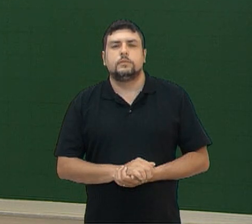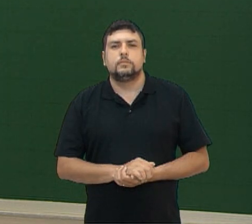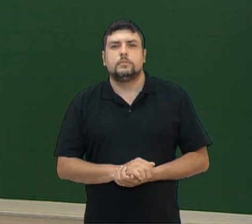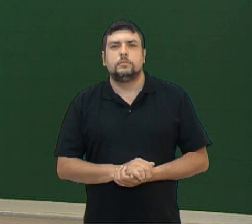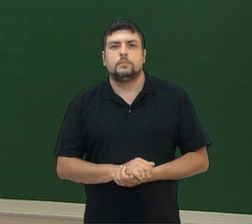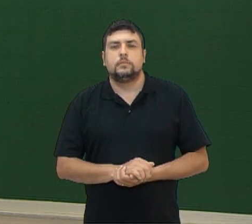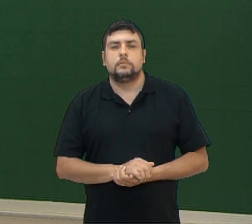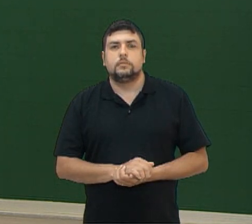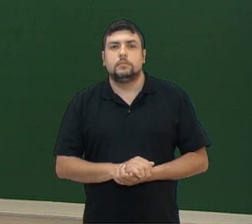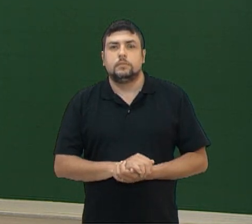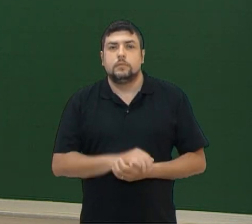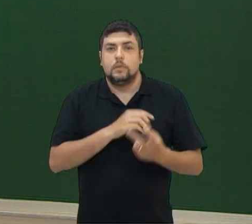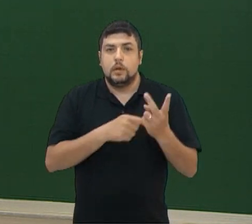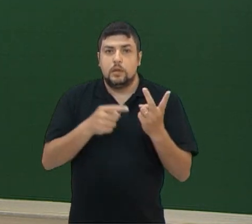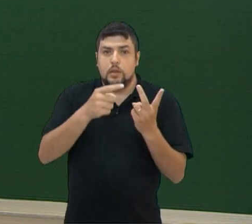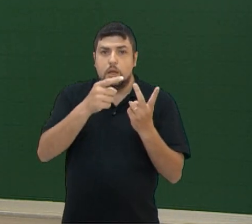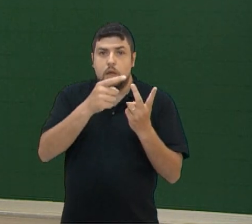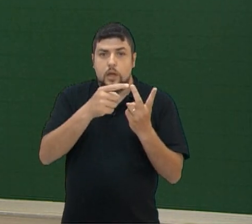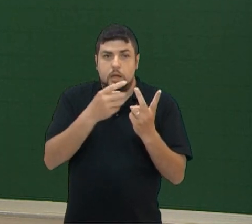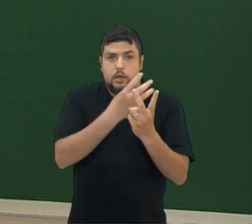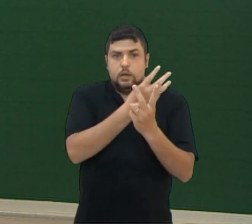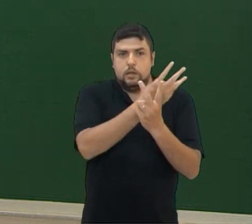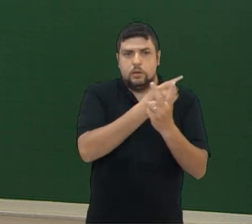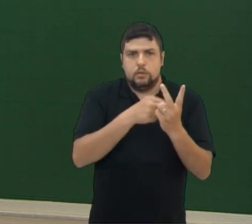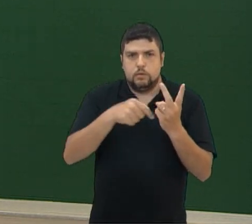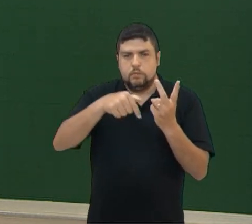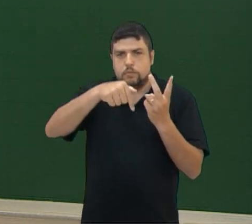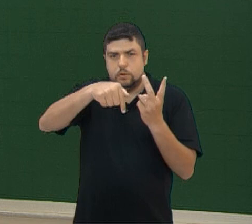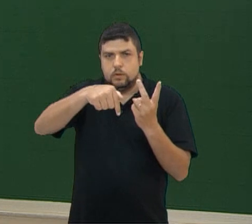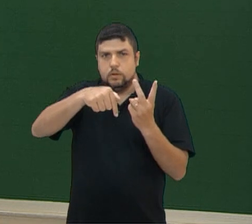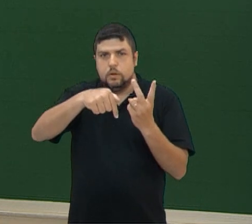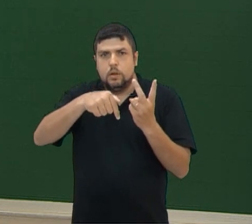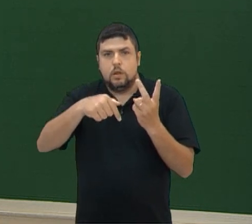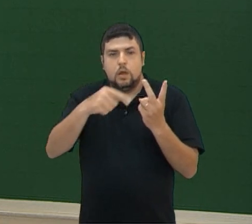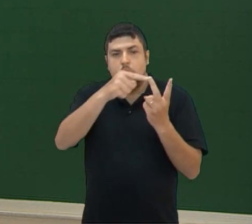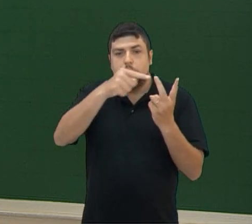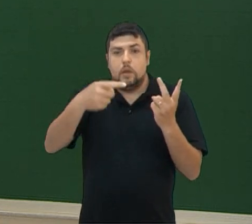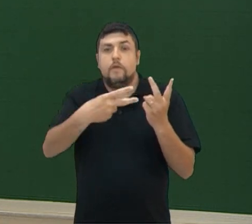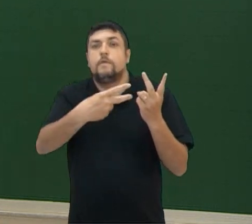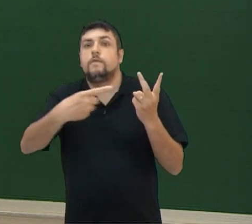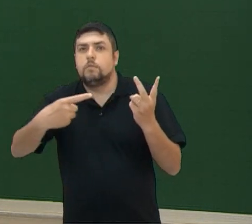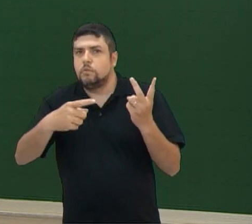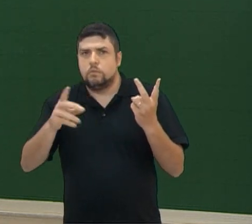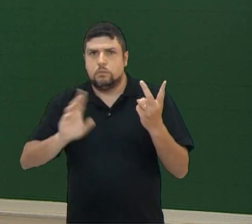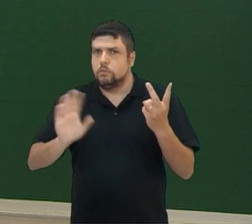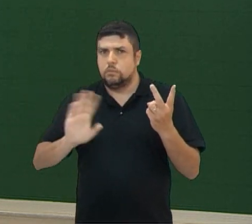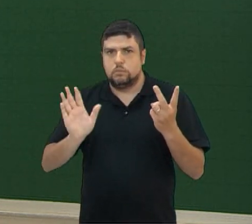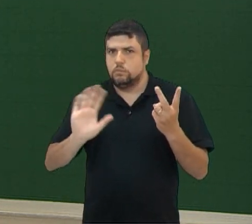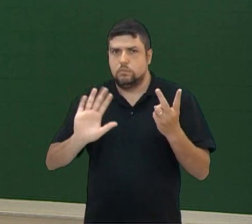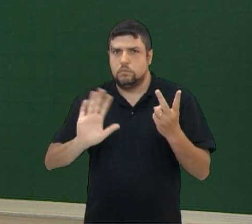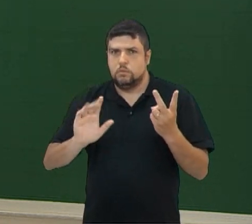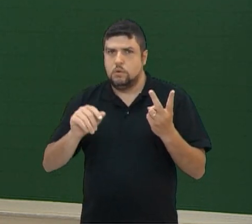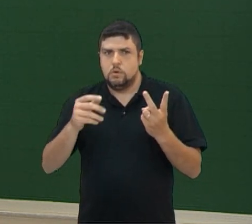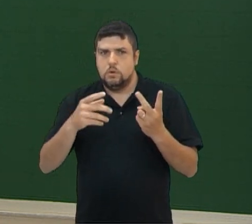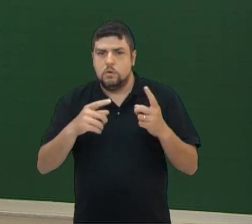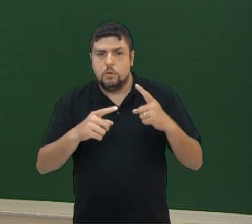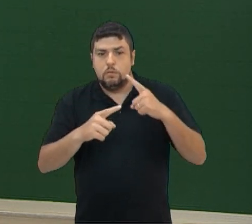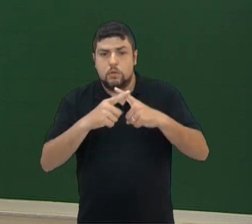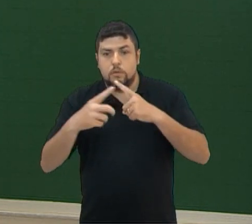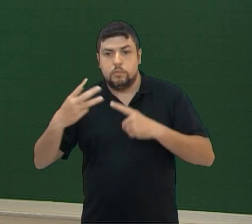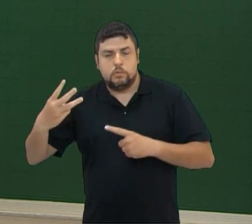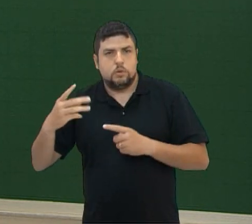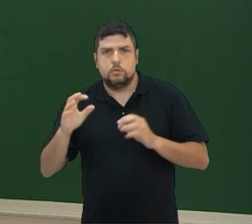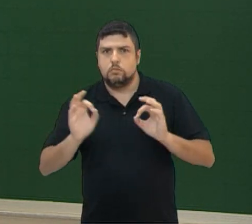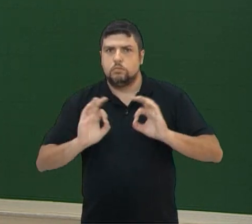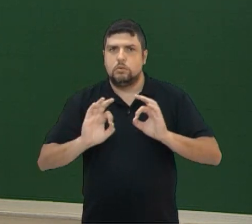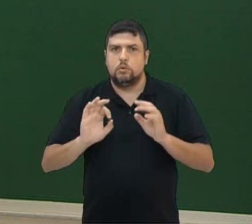raiz de 3 por 7, hein? Olha, nada de me aparecer uma raiz de 21 aí, tá? Lembre-se que eu só posso